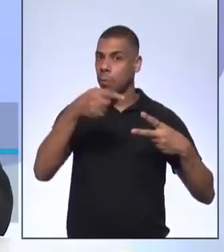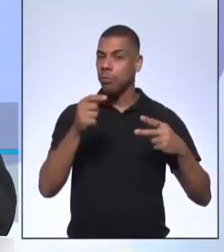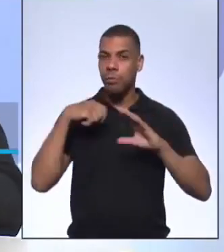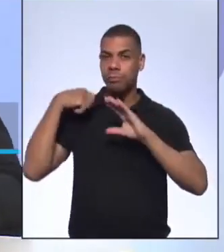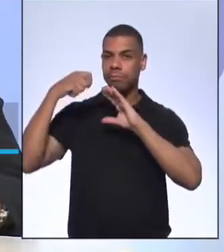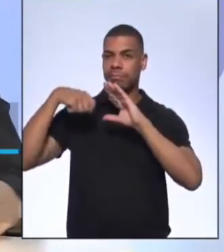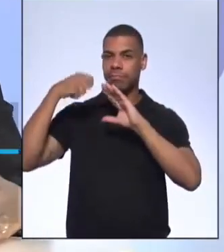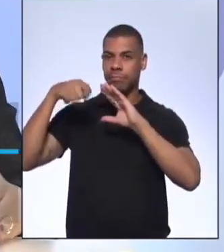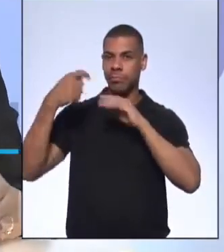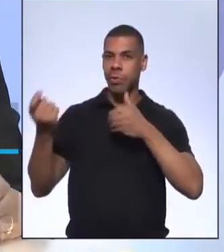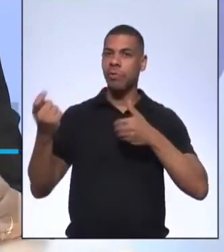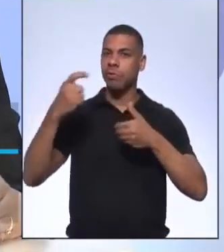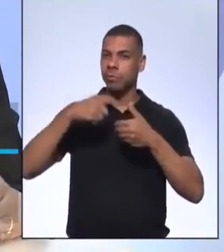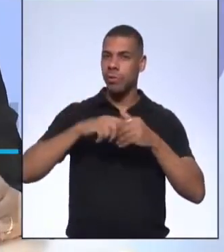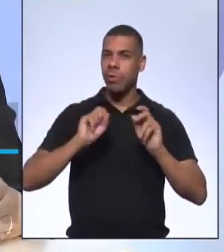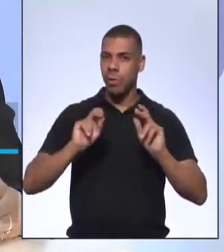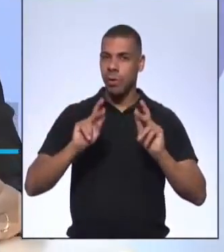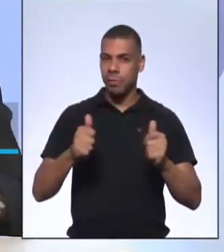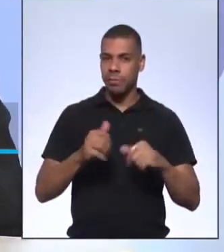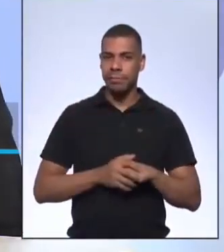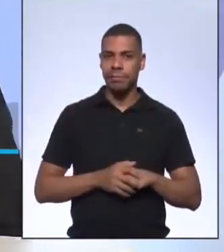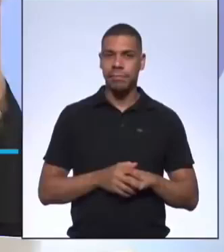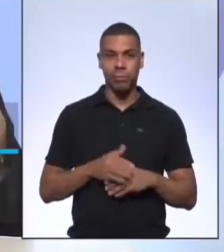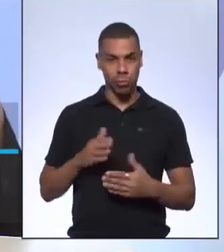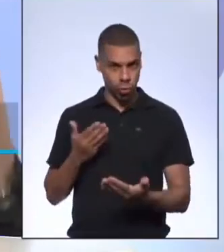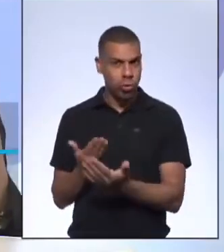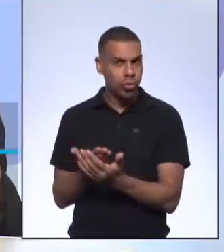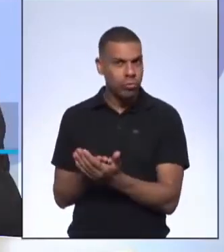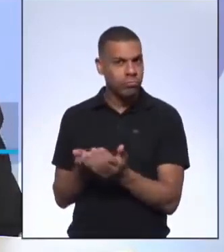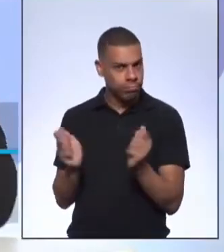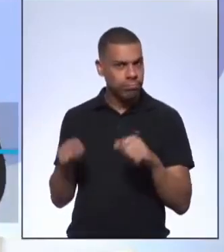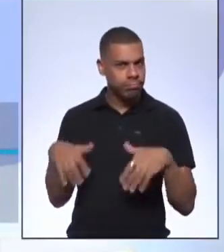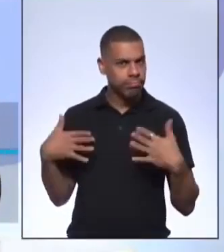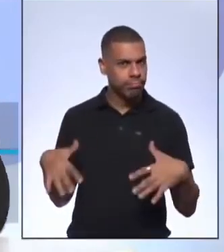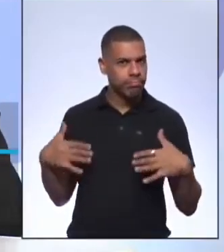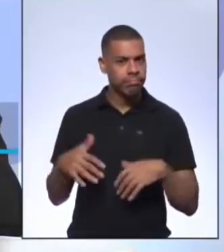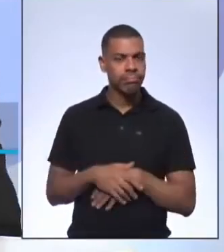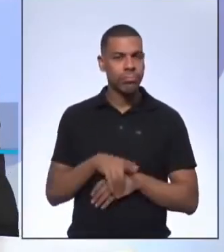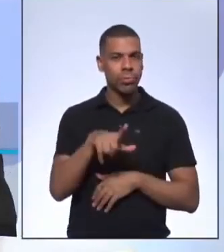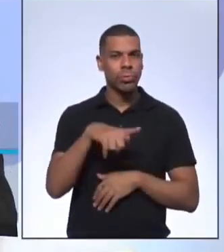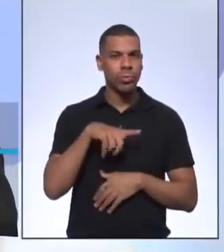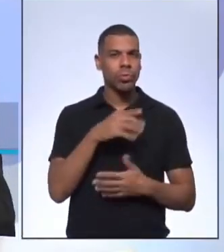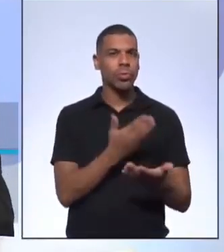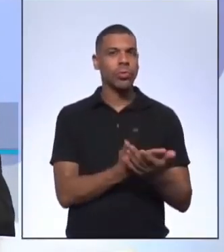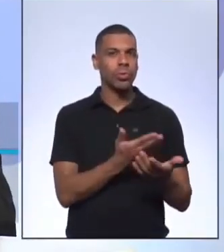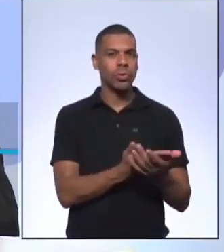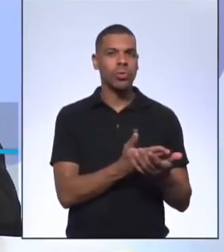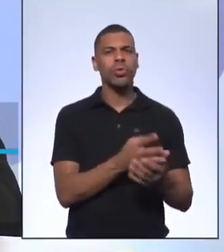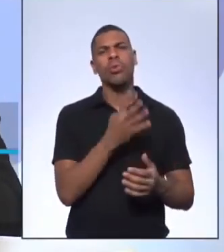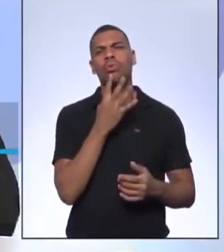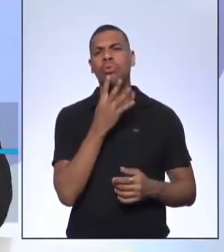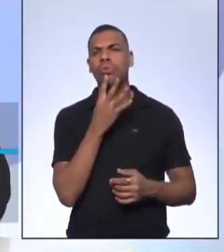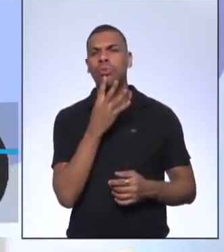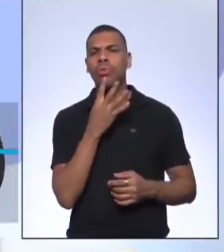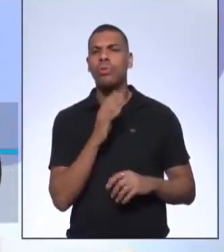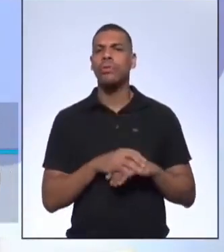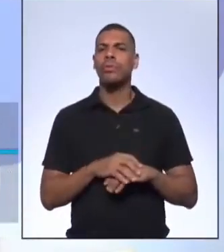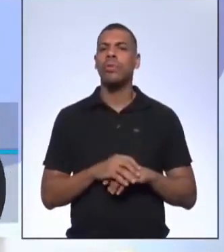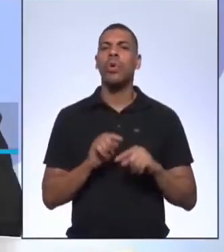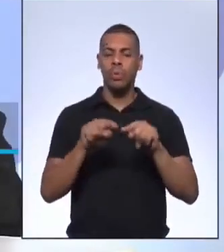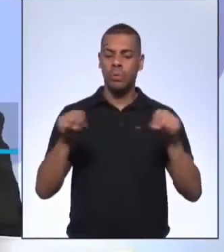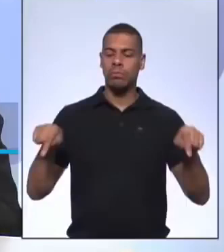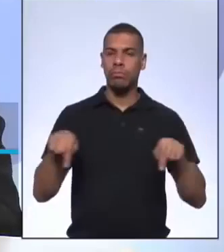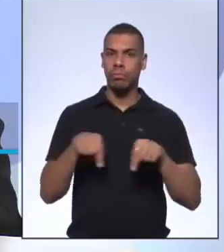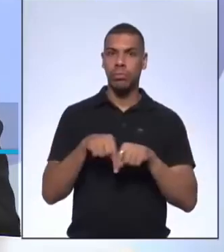aí retornaremos com essas questões, ou seja, realmente é um estudo de caso, né? Uma vez que vocês já até conheceram aí no espaço onde é que